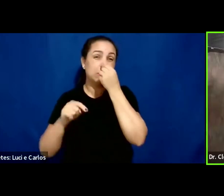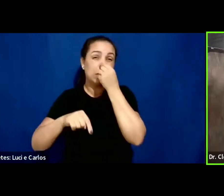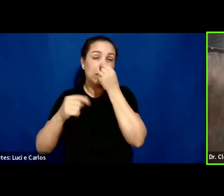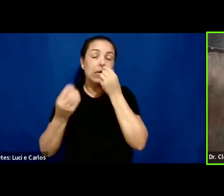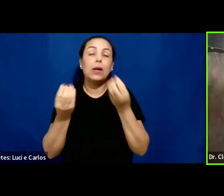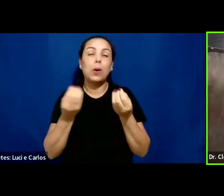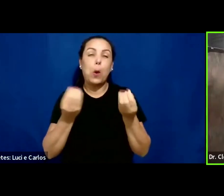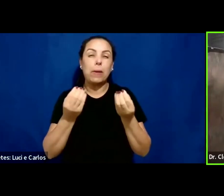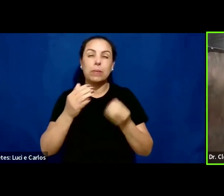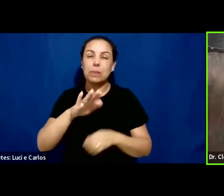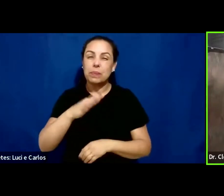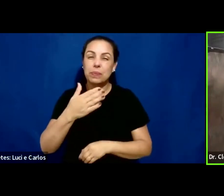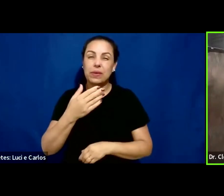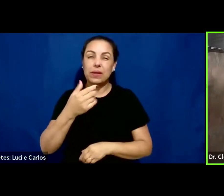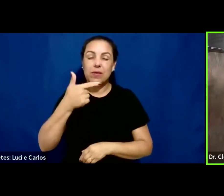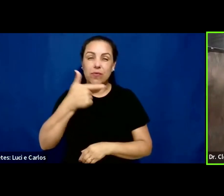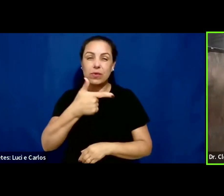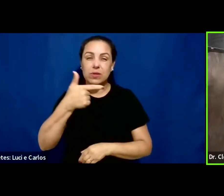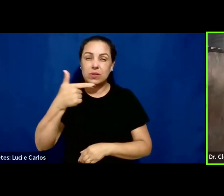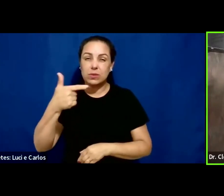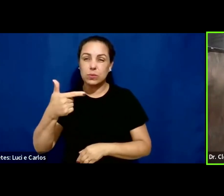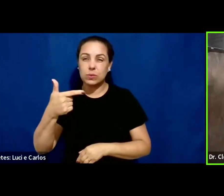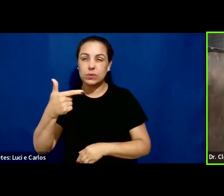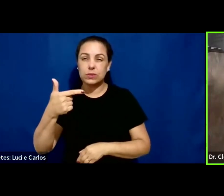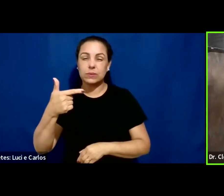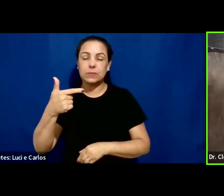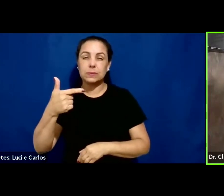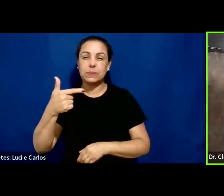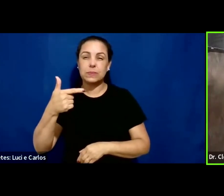de 22